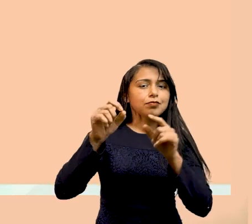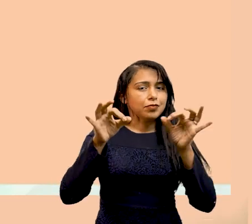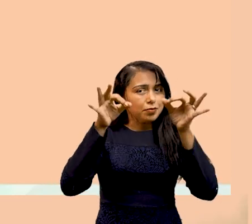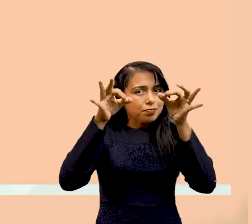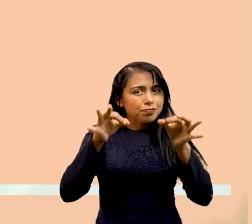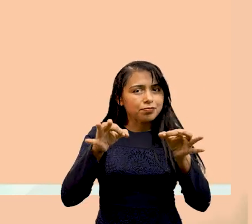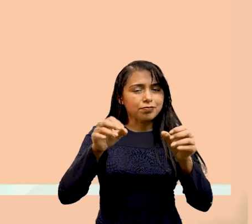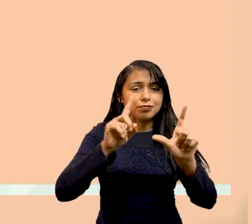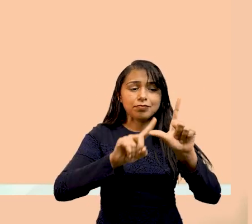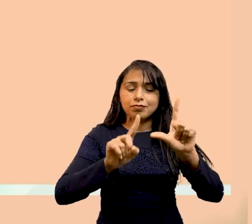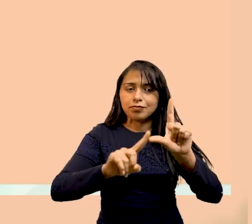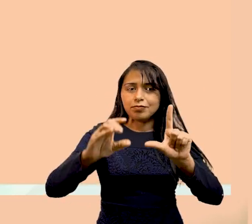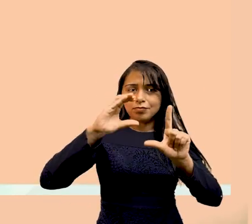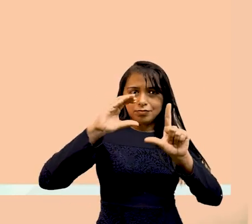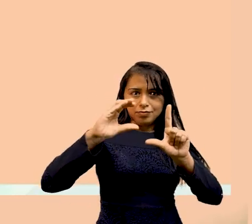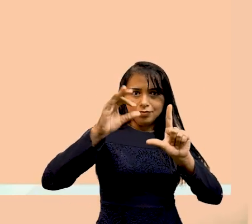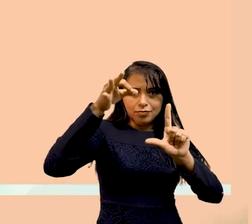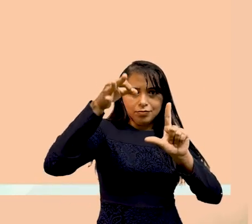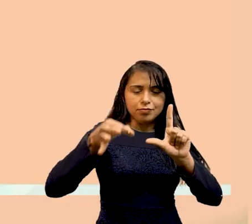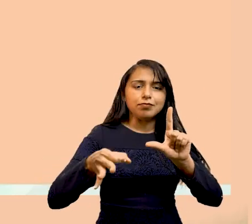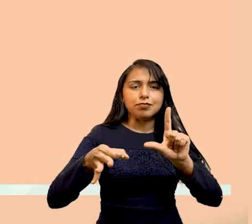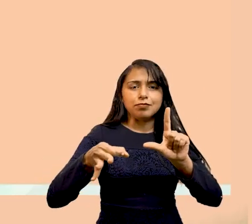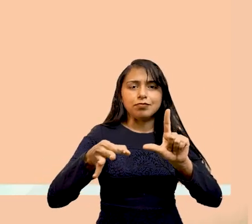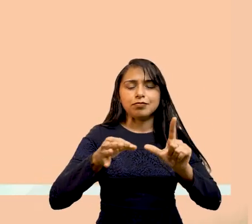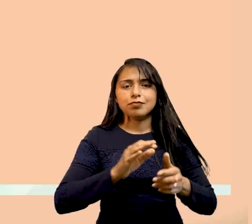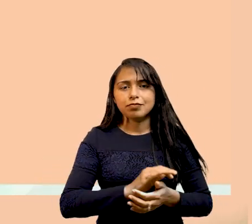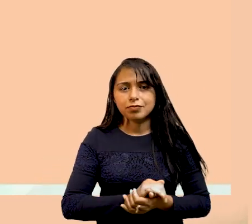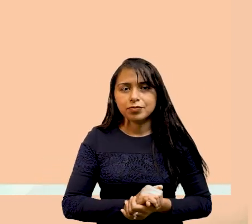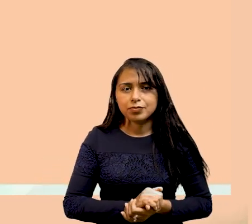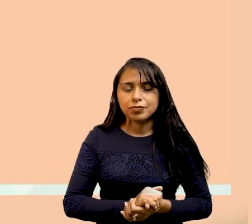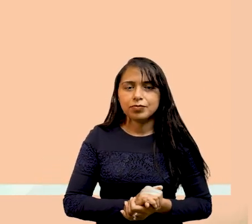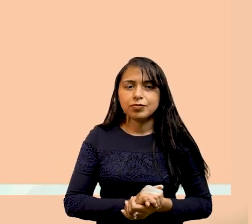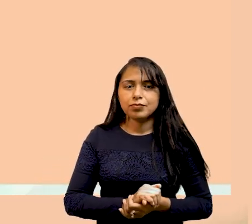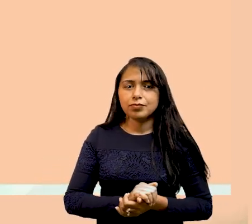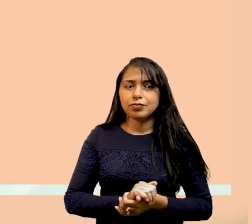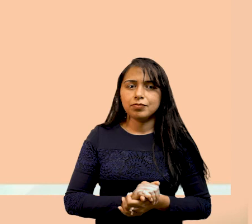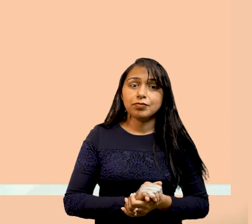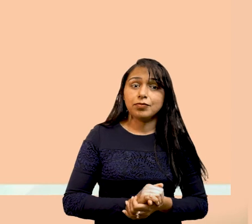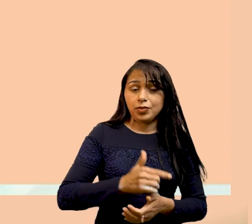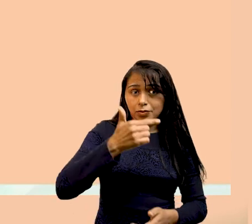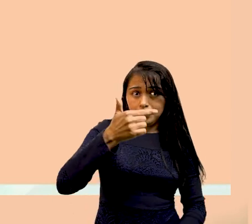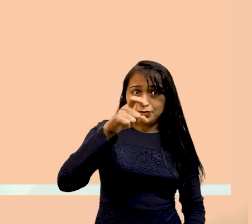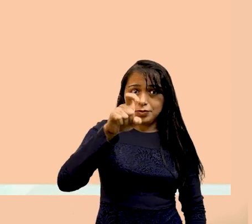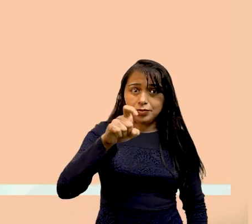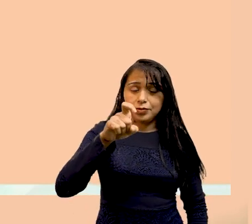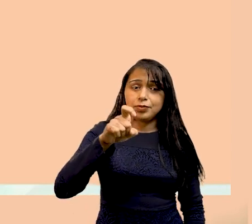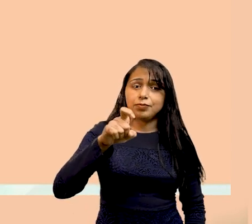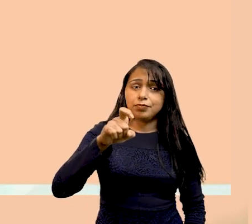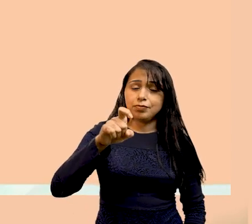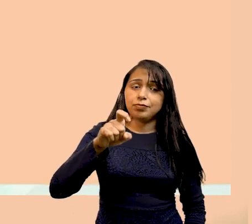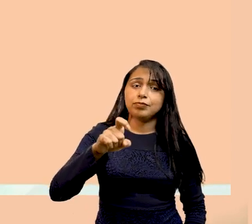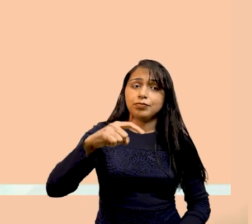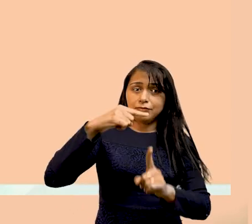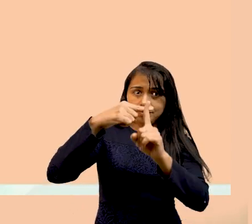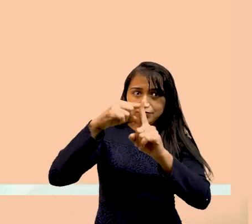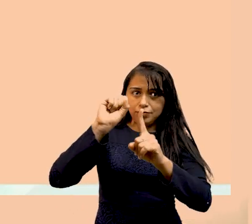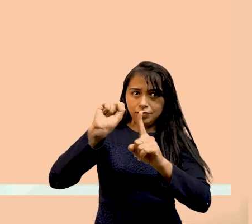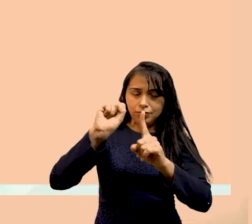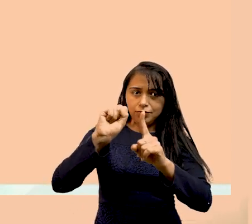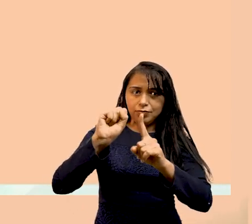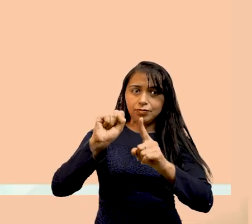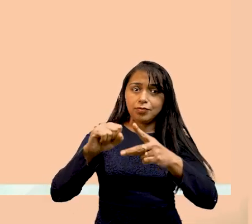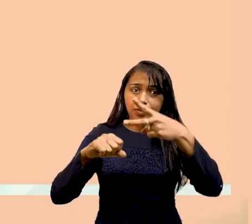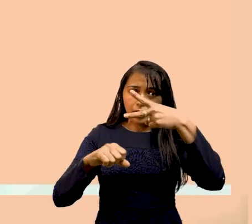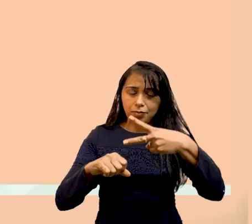aqui está certo porque ele está falando, né, ó. Ele diz o quê? 2x mais 8 é menor que 5 mais 3x, né? Que seria